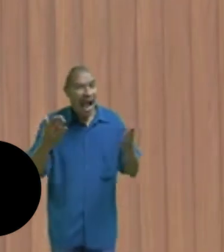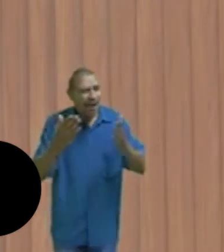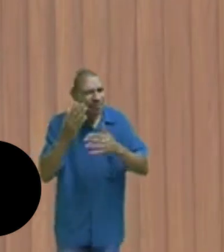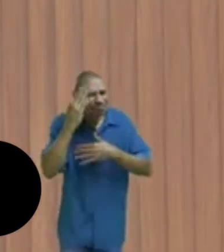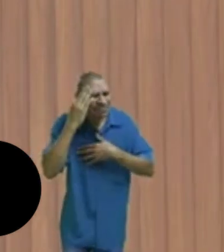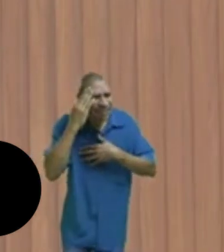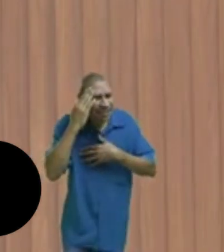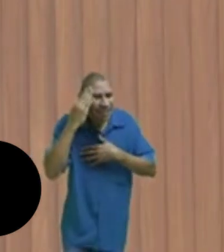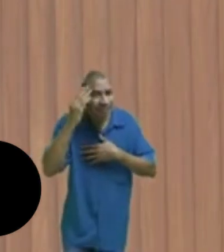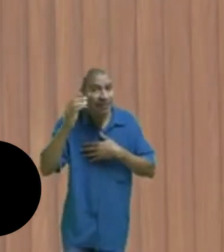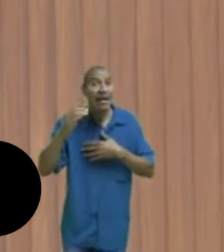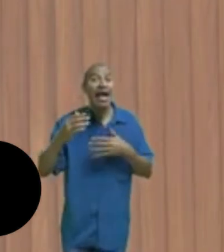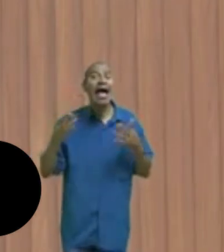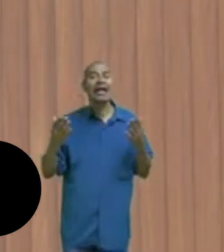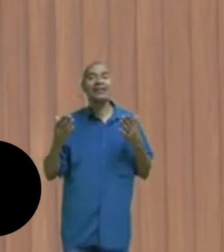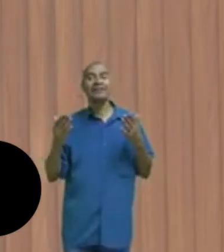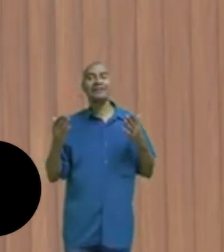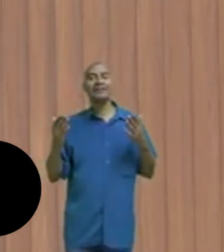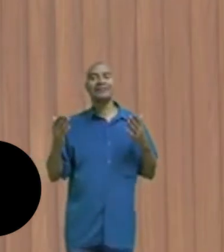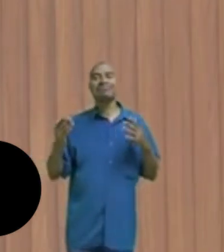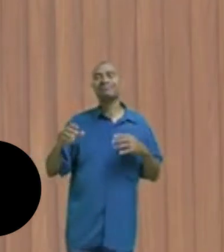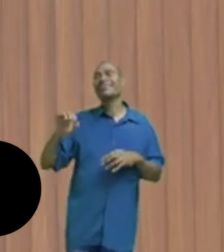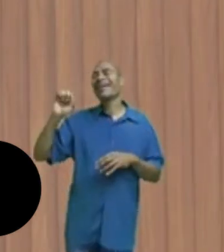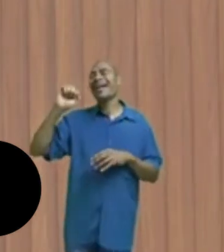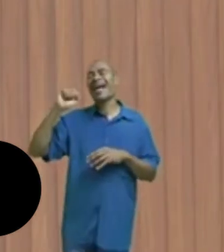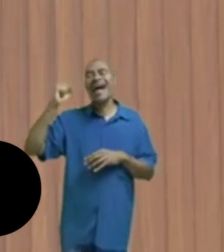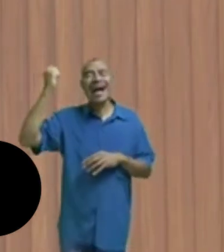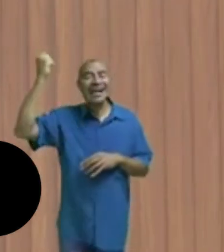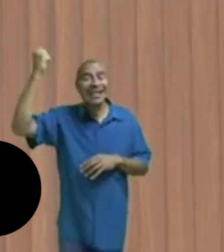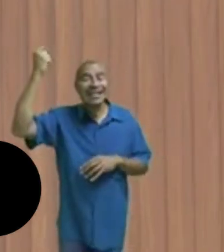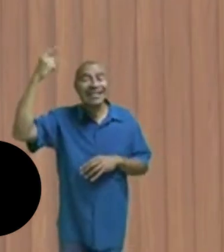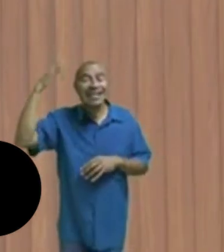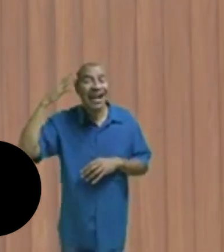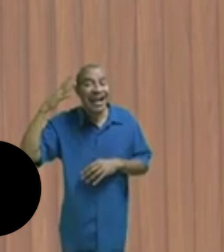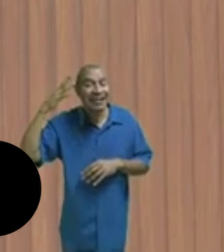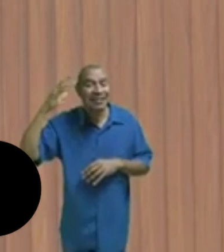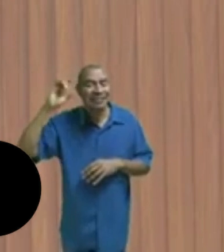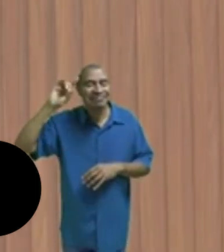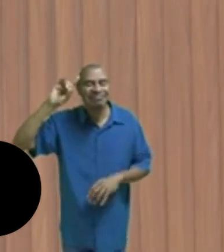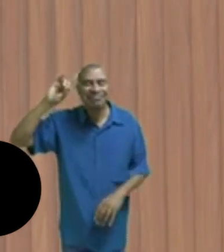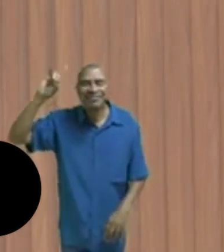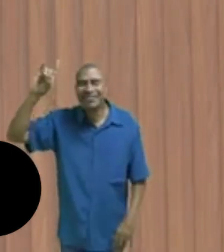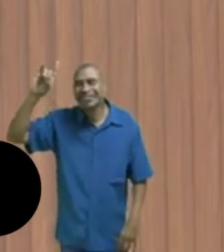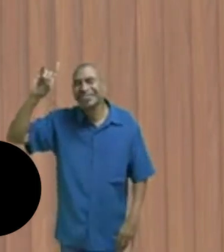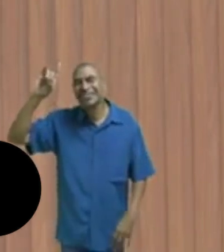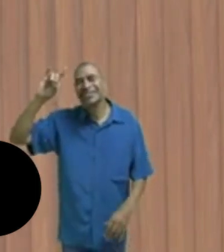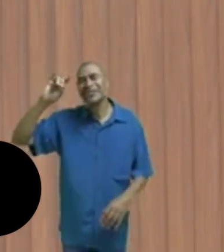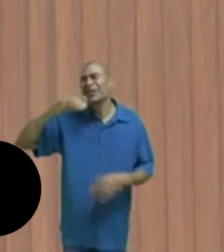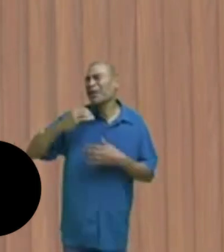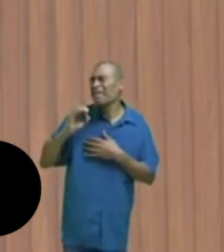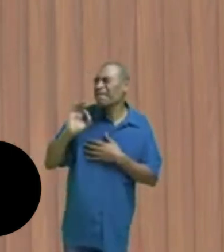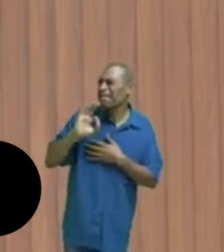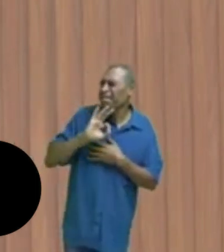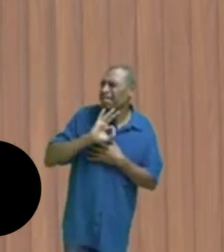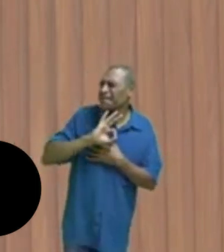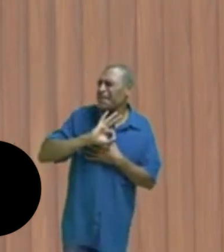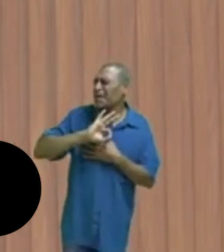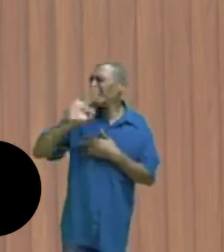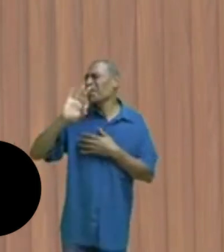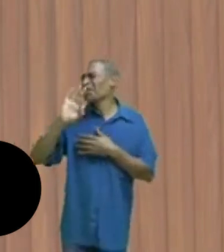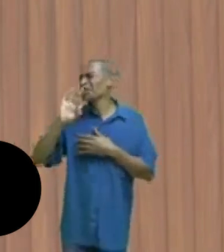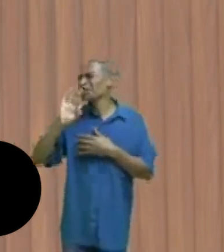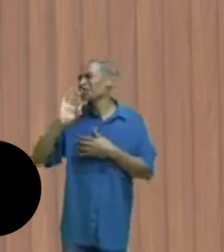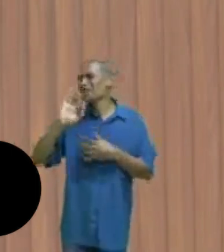essa, eu só posso dizer: bendita graça, bendito amor, bendita misericórdia, bendito